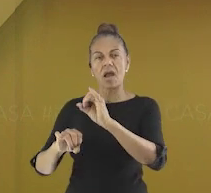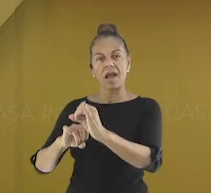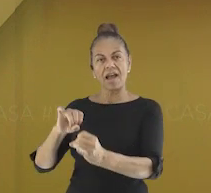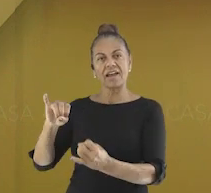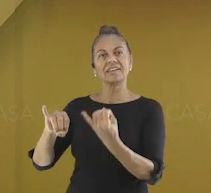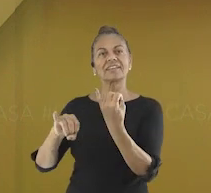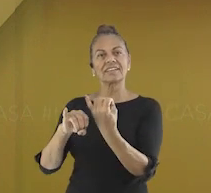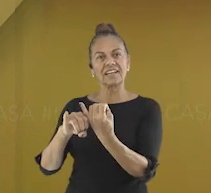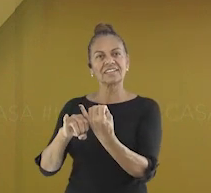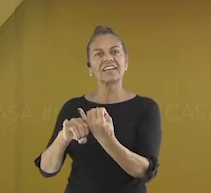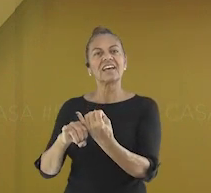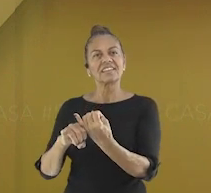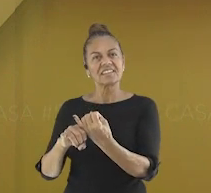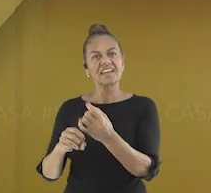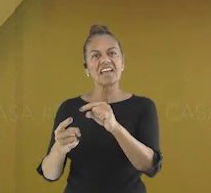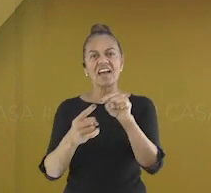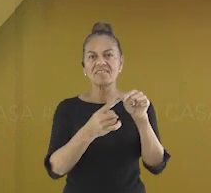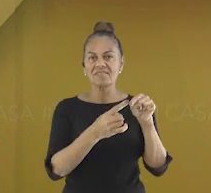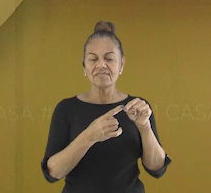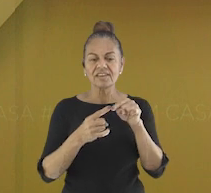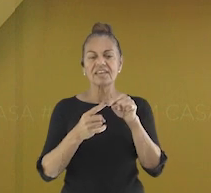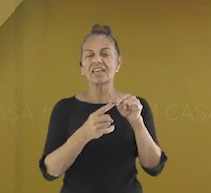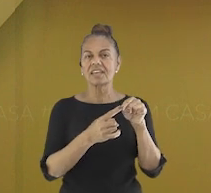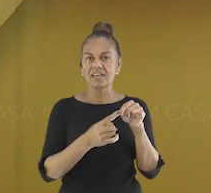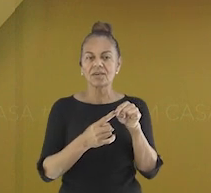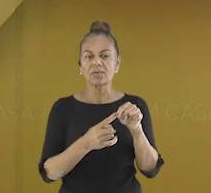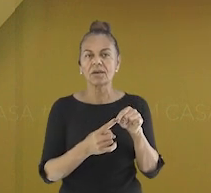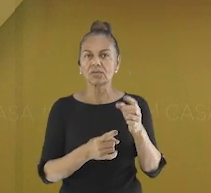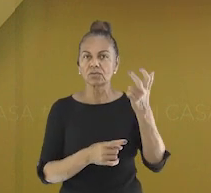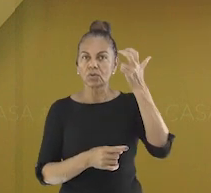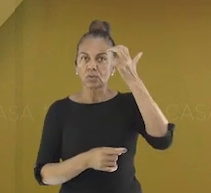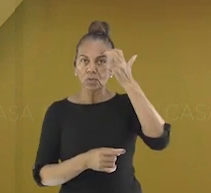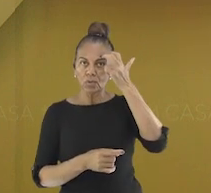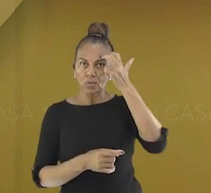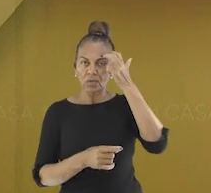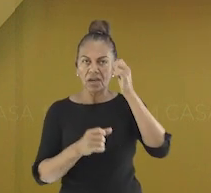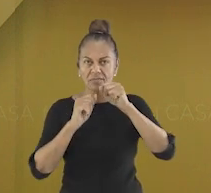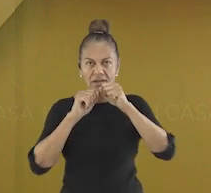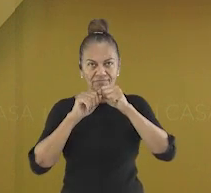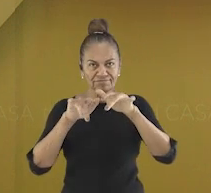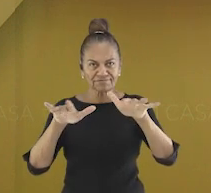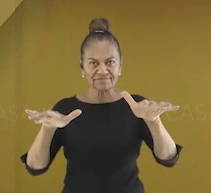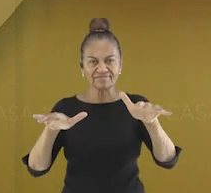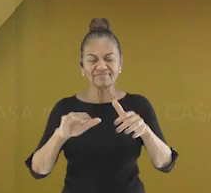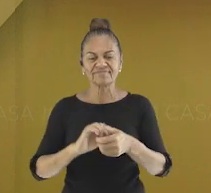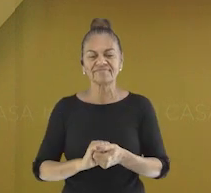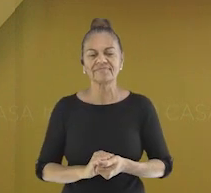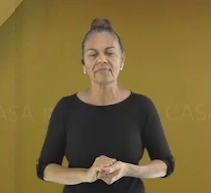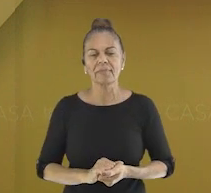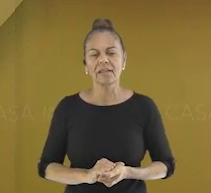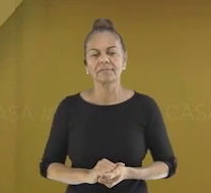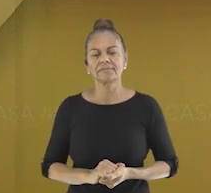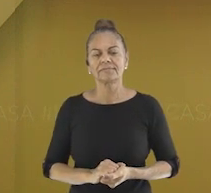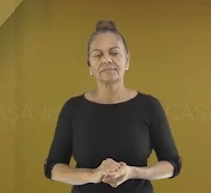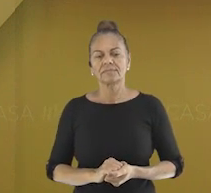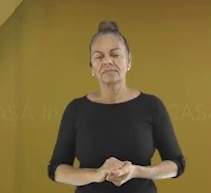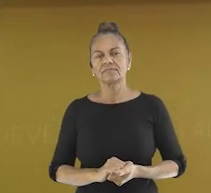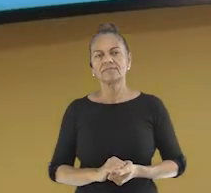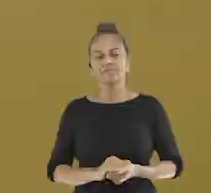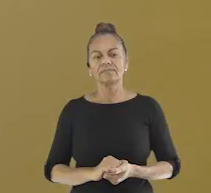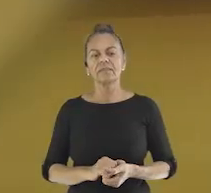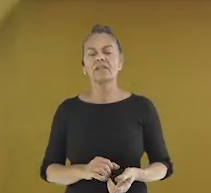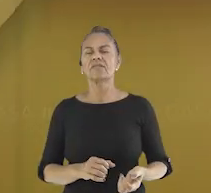revistas e, principalmente, a internet são aliados da indústria cultural para auxiliá-la a disseminar a cultura de